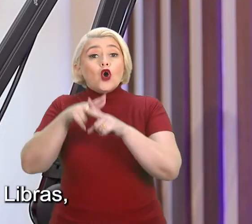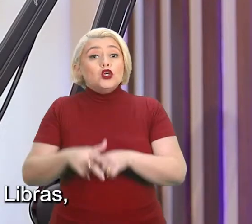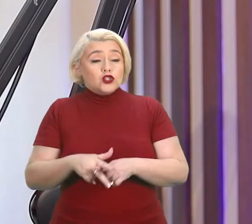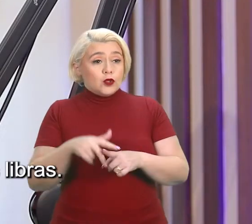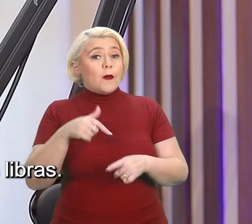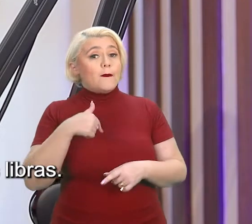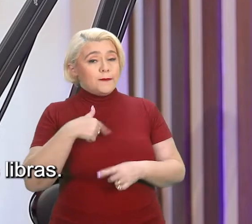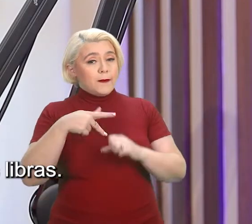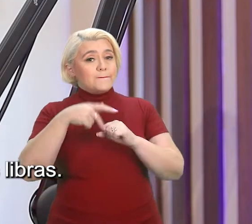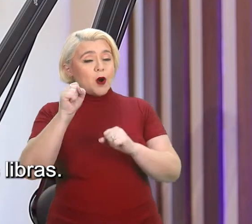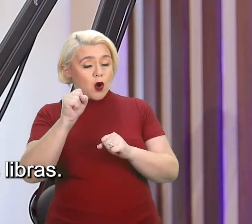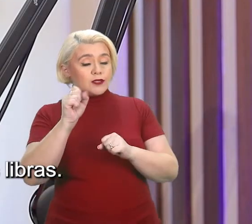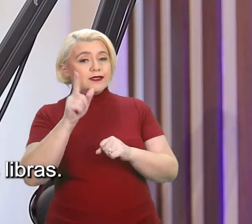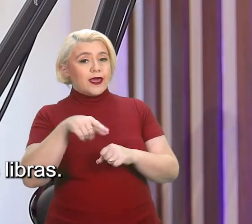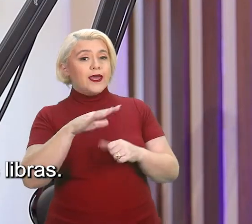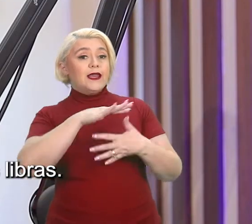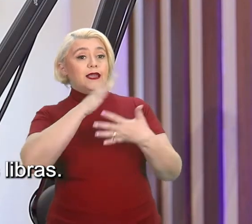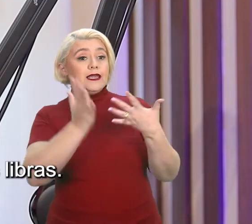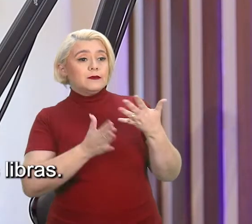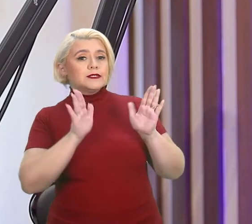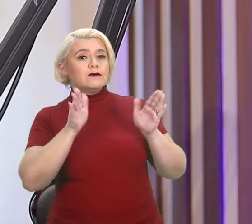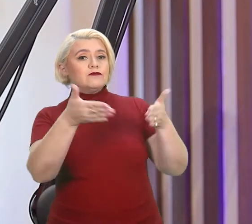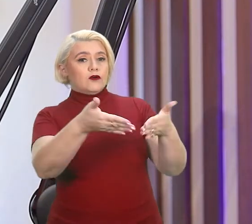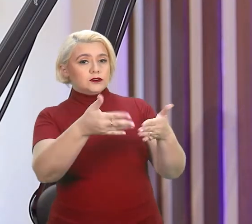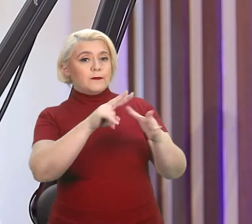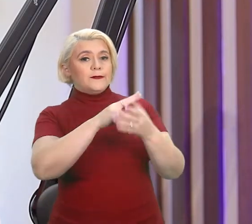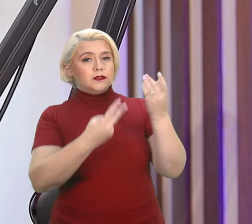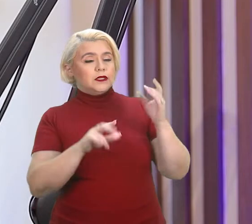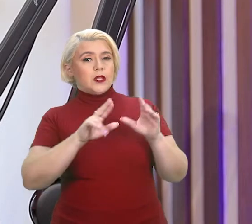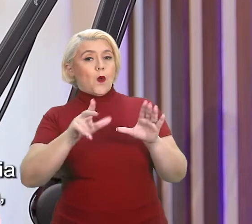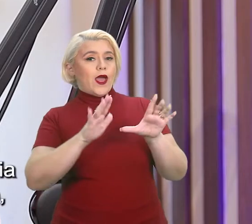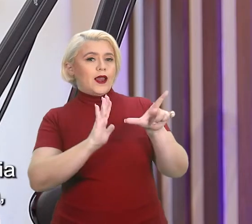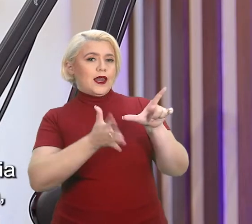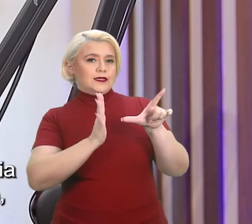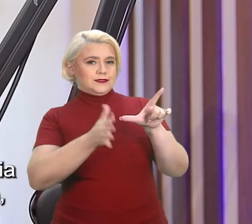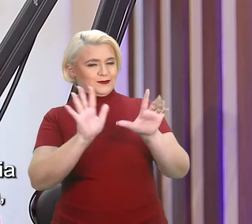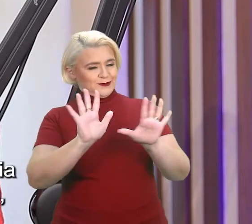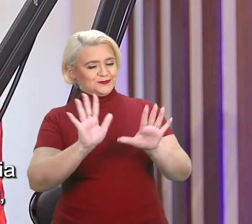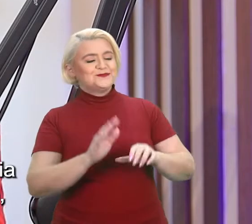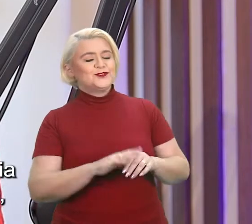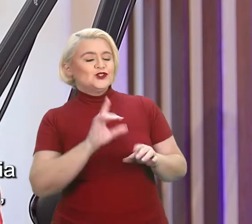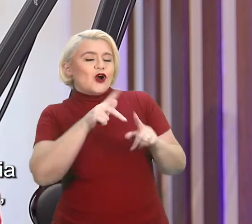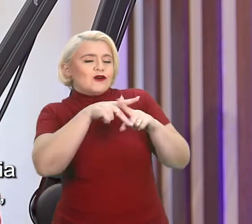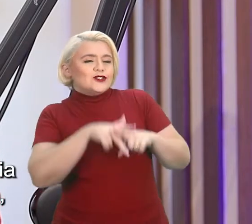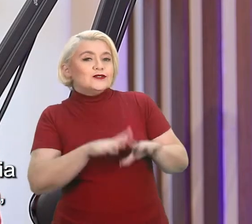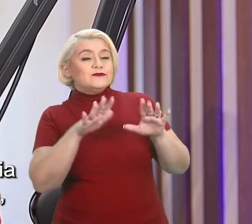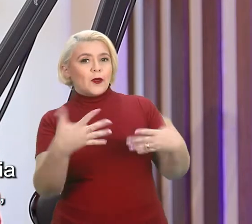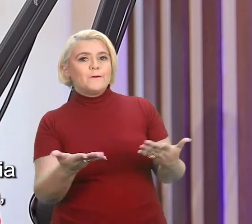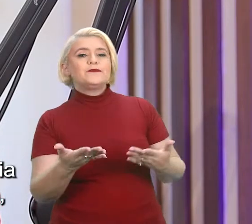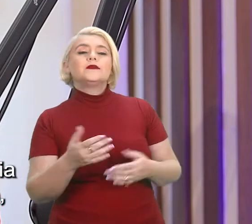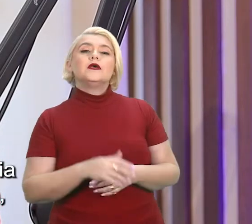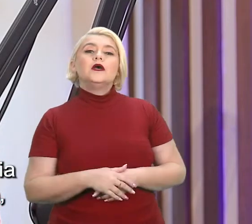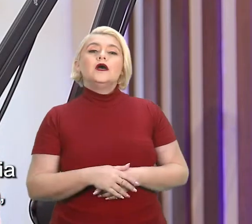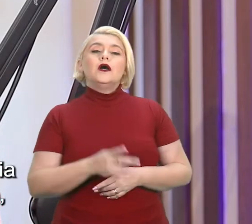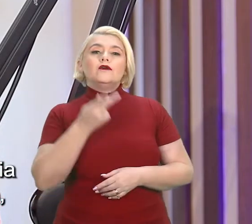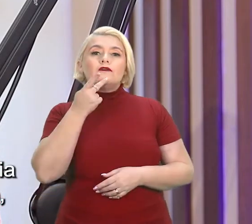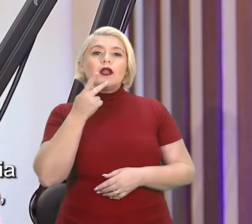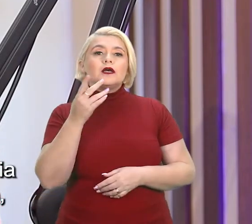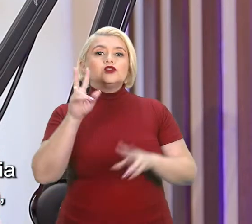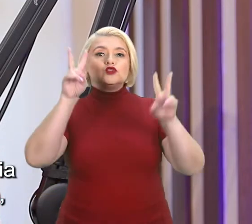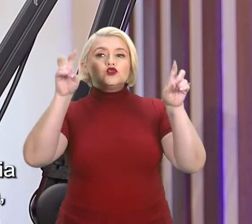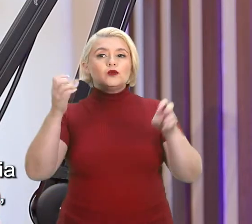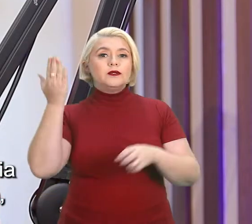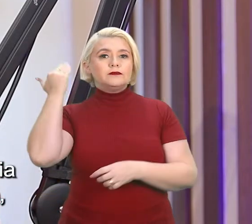em Libras com ênfase no bilinguismo, não é letras Libras. Ah, certo, ok. Mas então, vamos falar ali da minha infância, né? E o Antônio me entregando